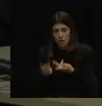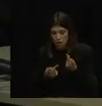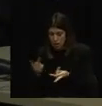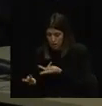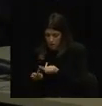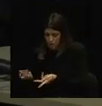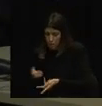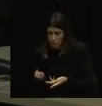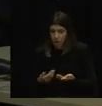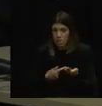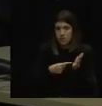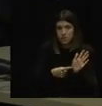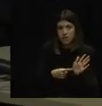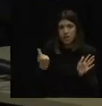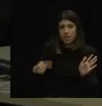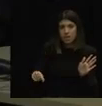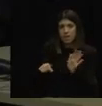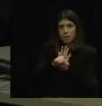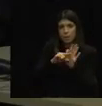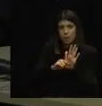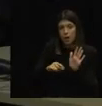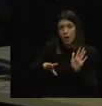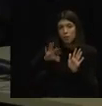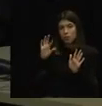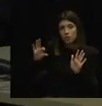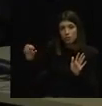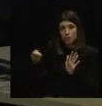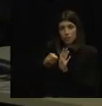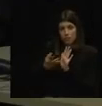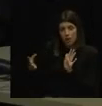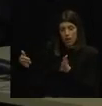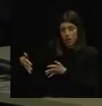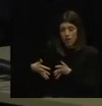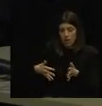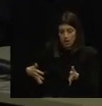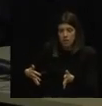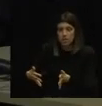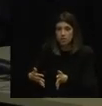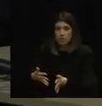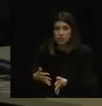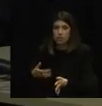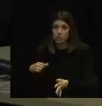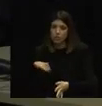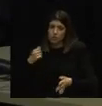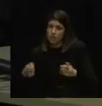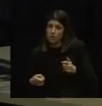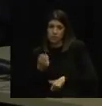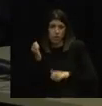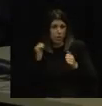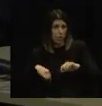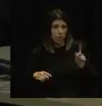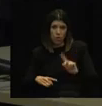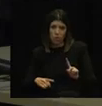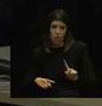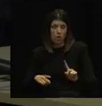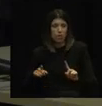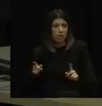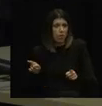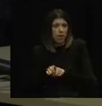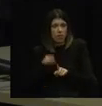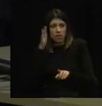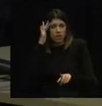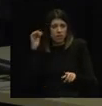e que foram apresentados têm inscritas várias opções e orientações com as quais os Verdes não concordam e que até